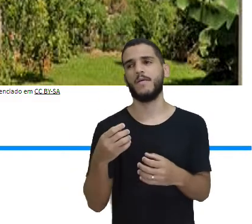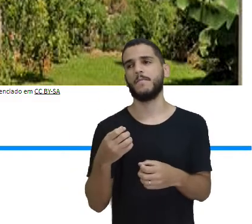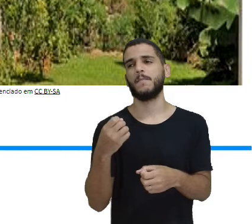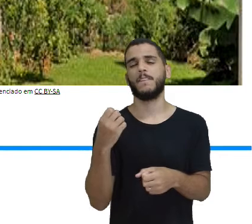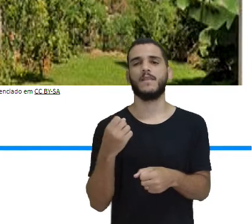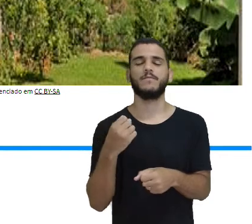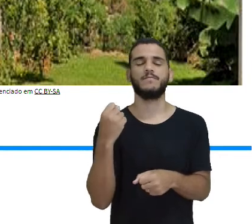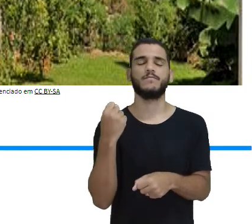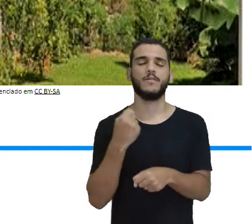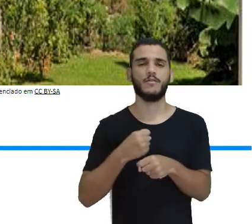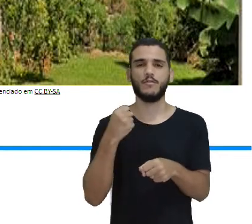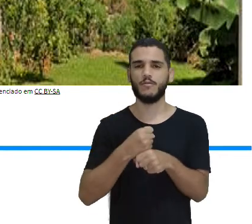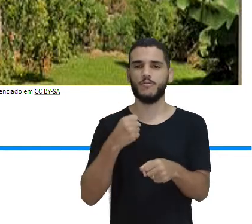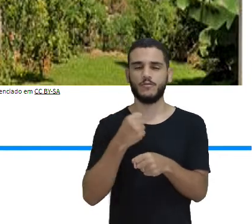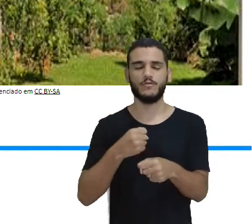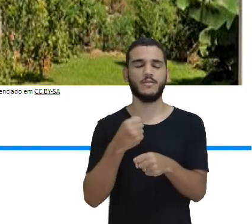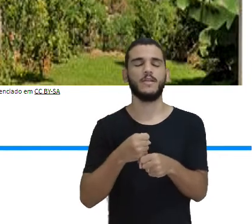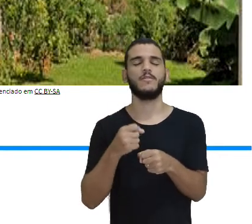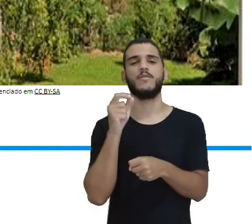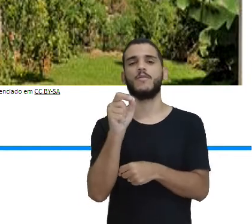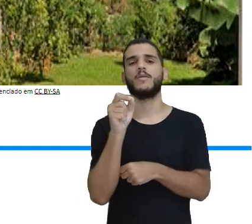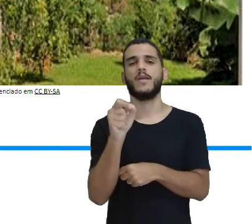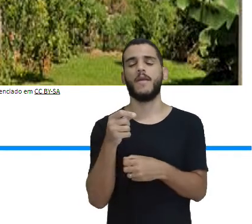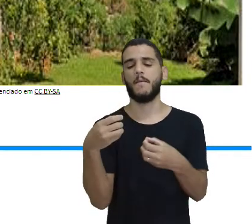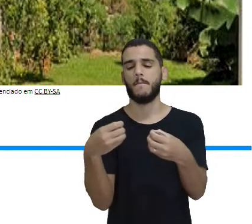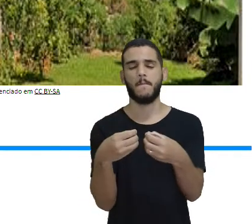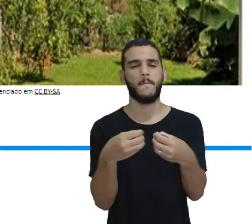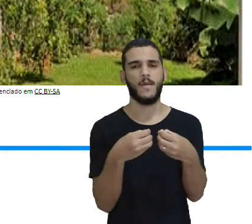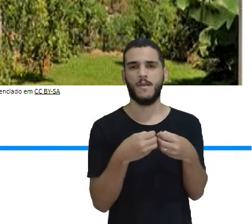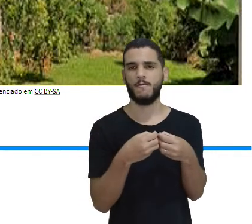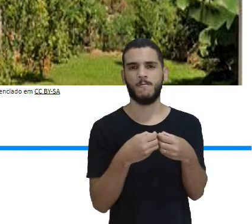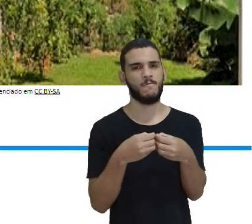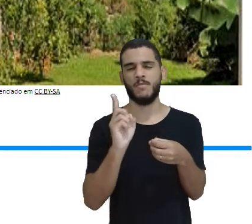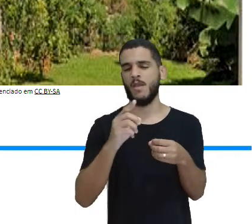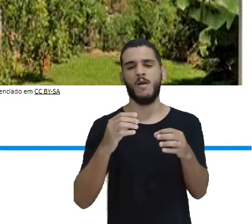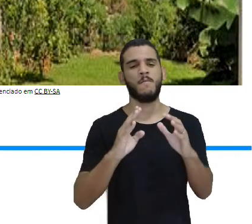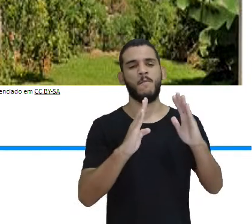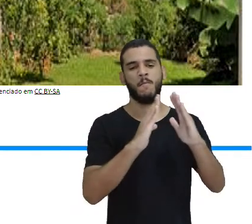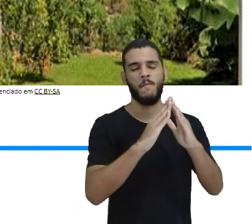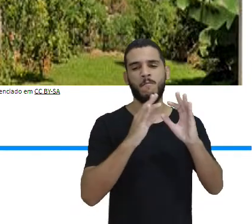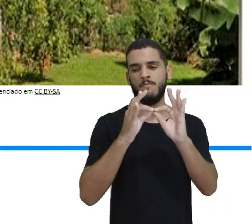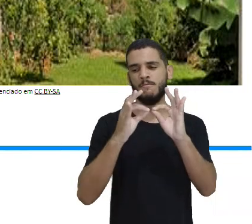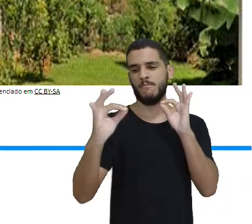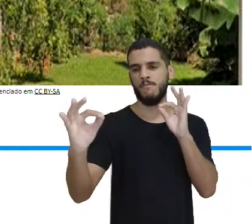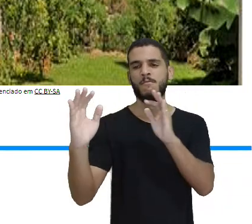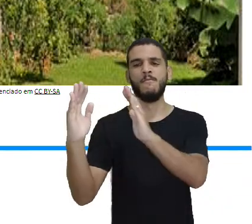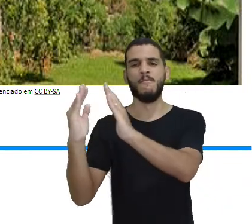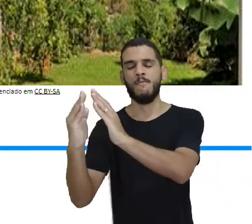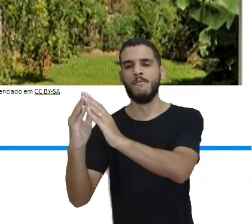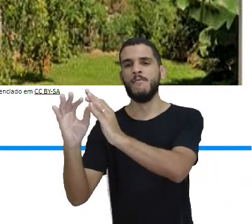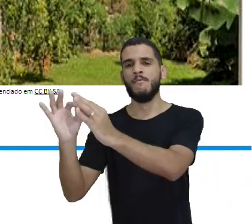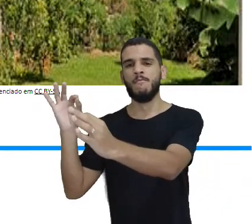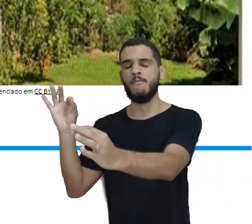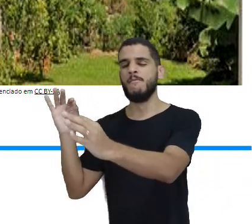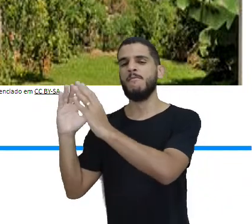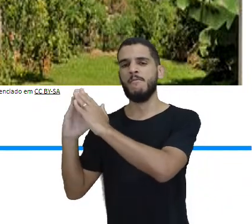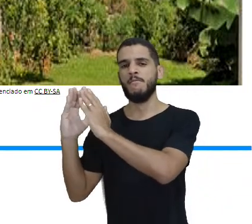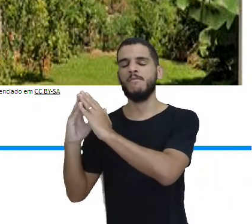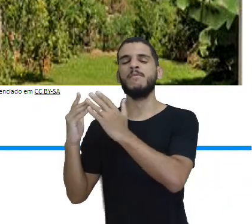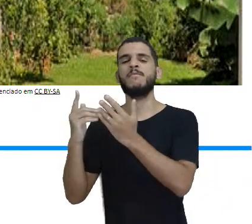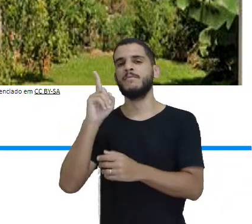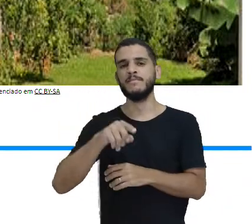perto umas das outras. a maioria das pessoas que vivem na